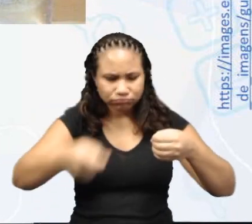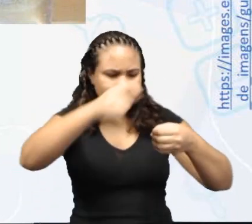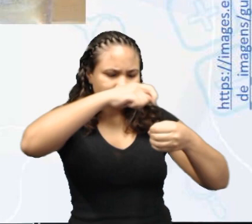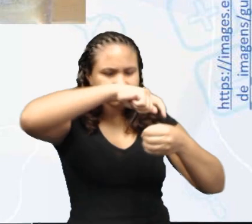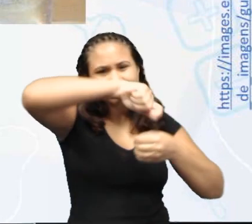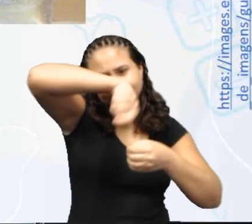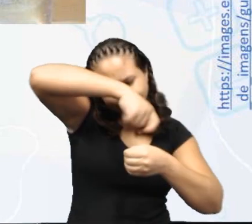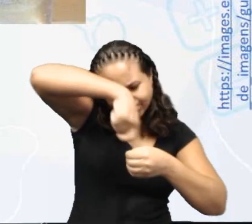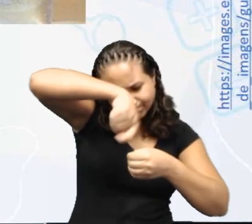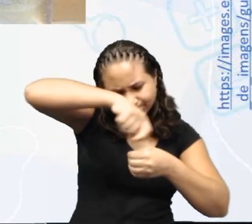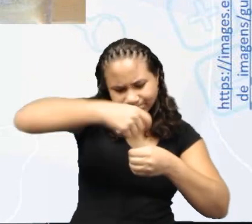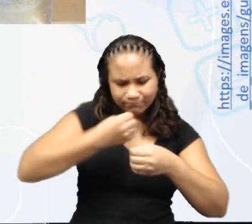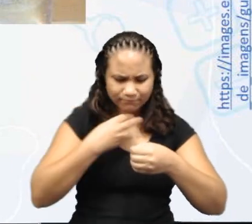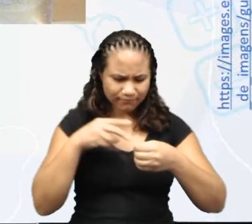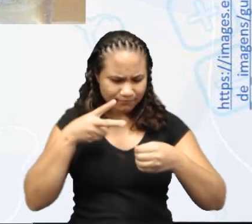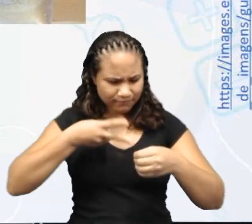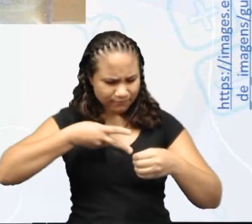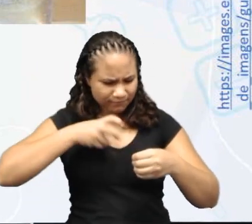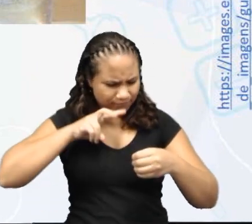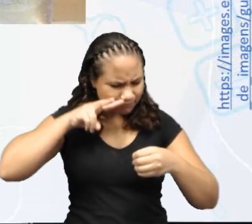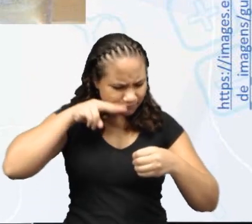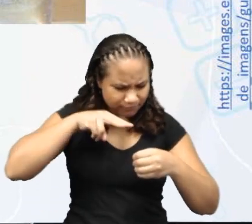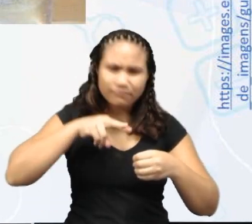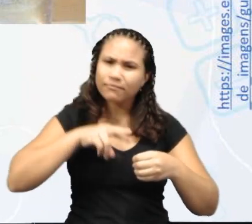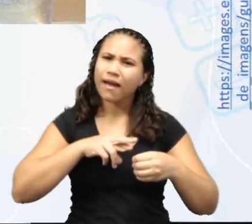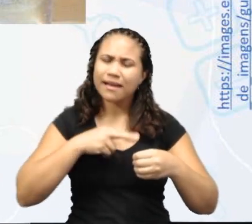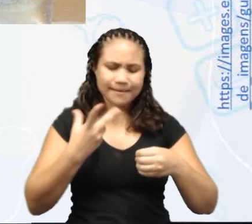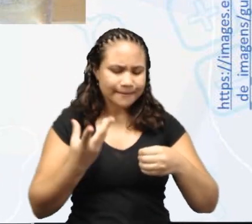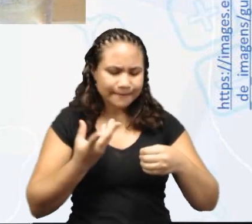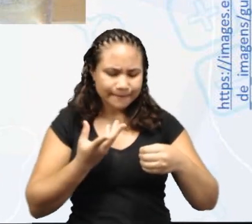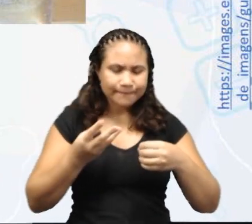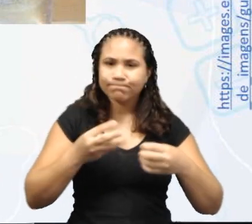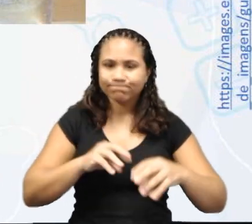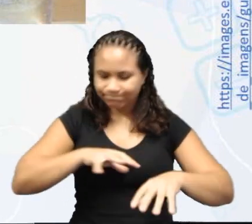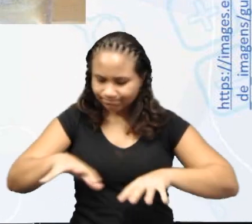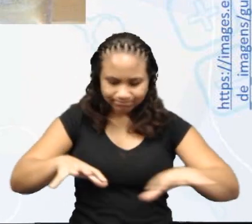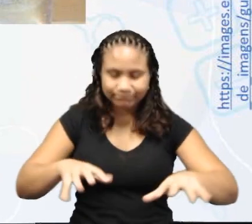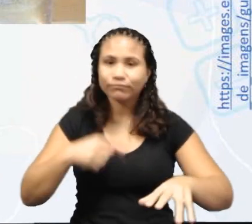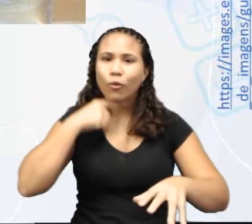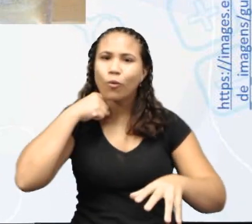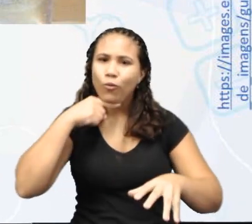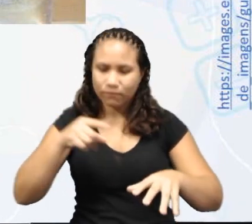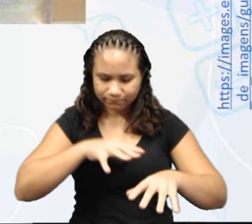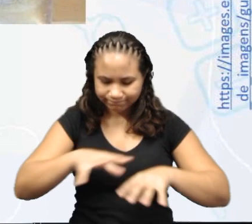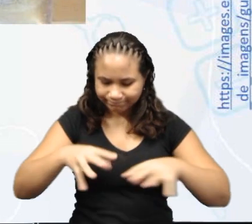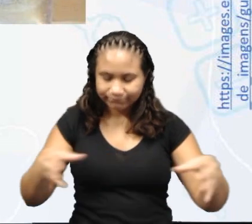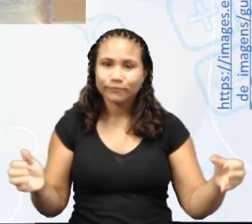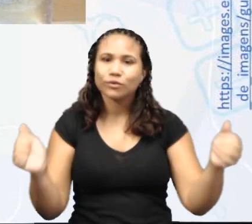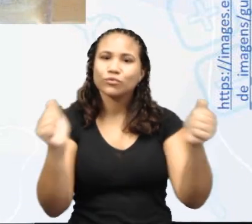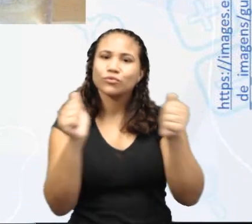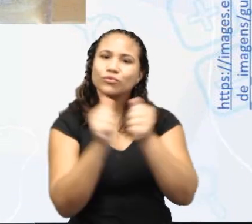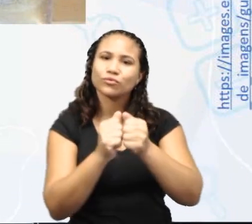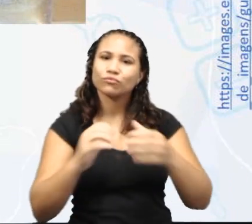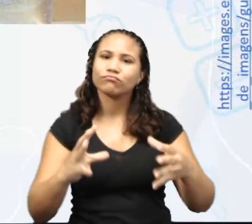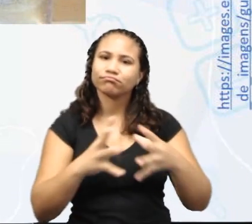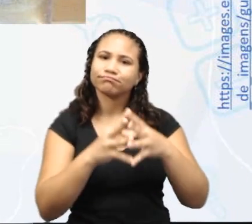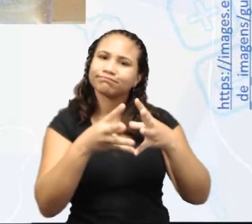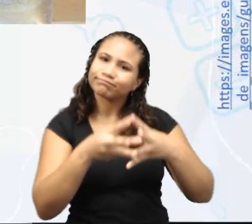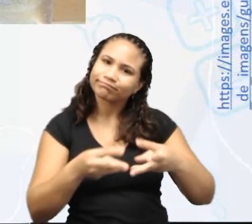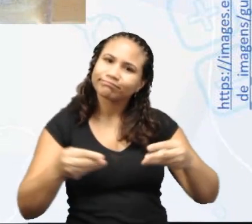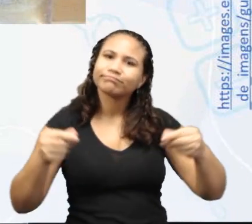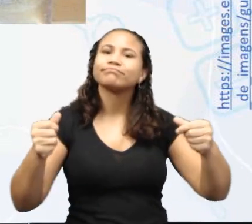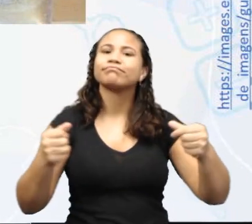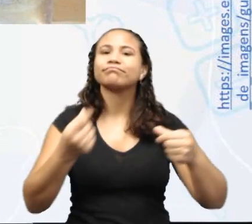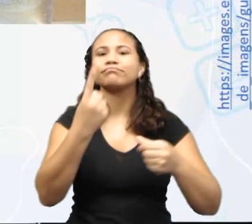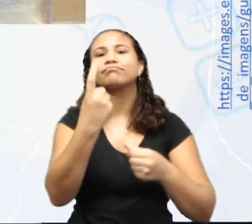misturar bem, eu vou perceber que eu não consigo diferenciar uma da outra. Depois de um tempo, vai ficar com um aspecto só.